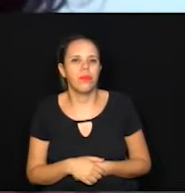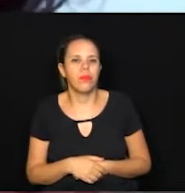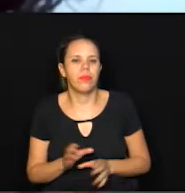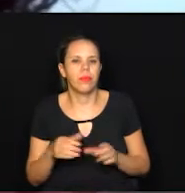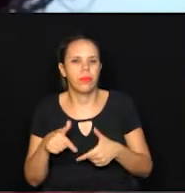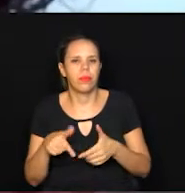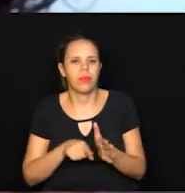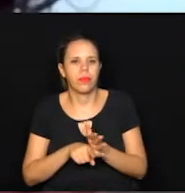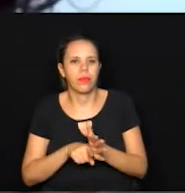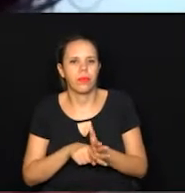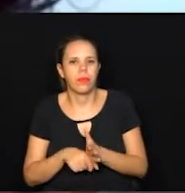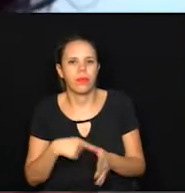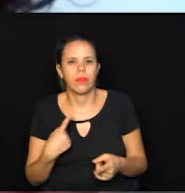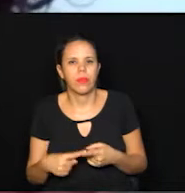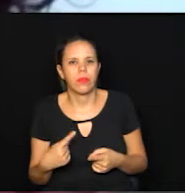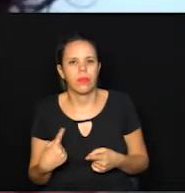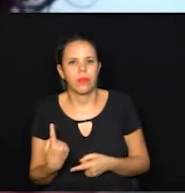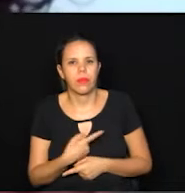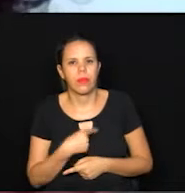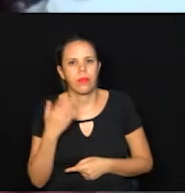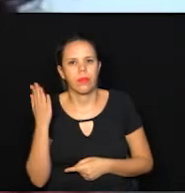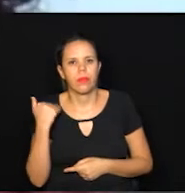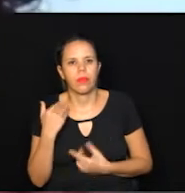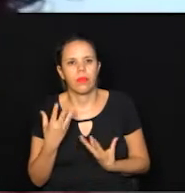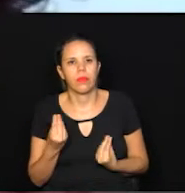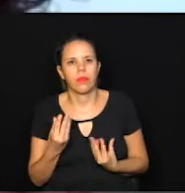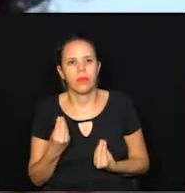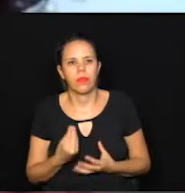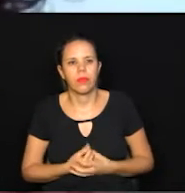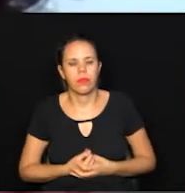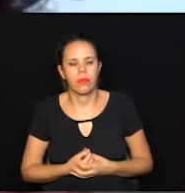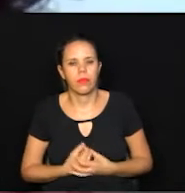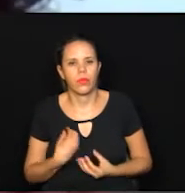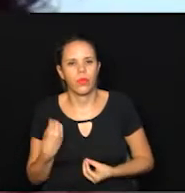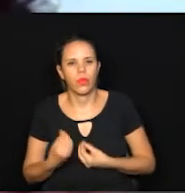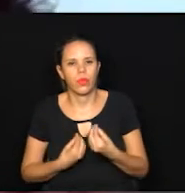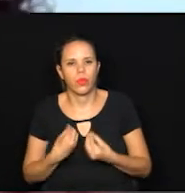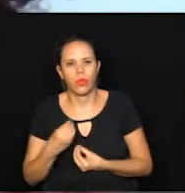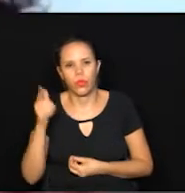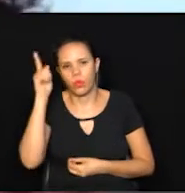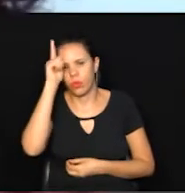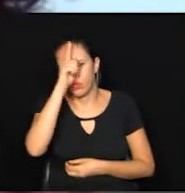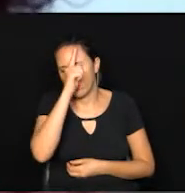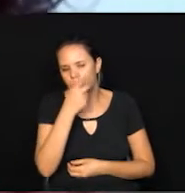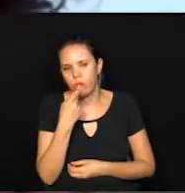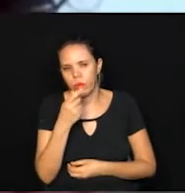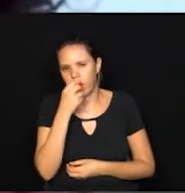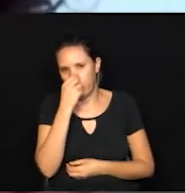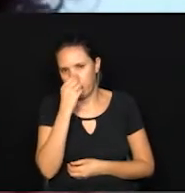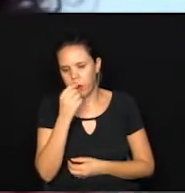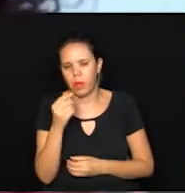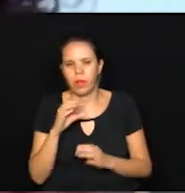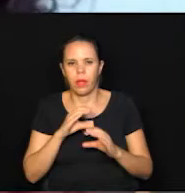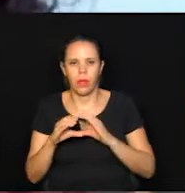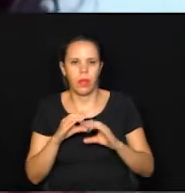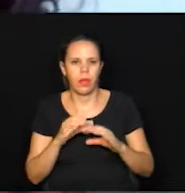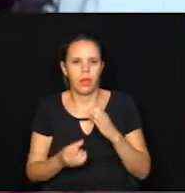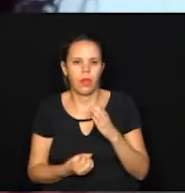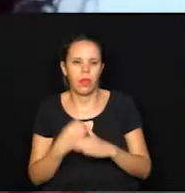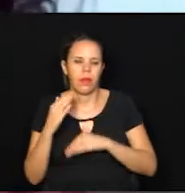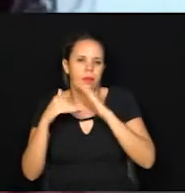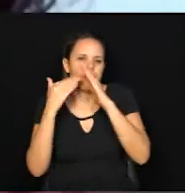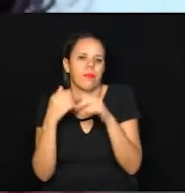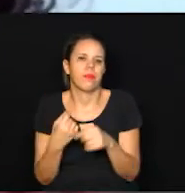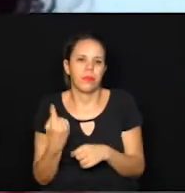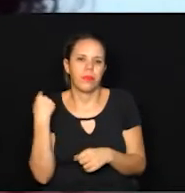comissão de estudo, né? Porque a gente sabe muito bem, como o Gustavo disse aí, as relações que foram